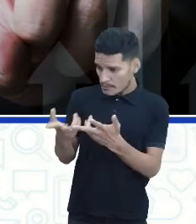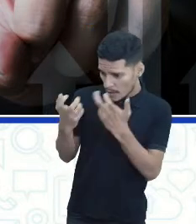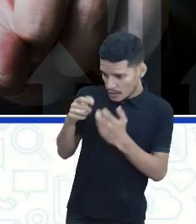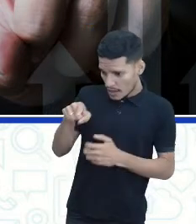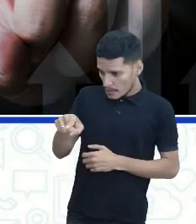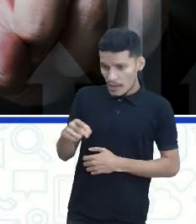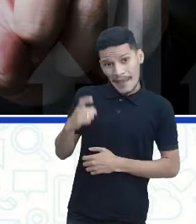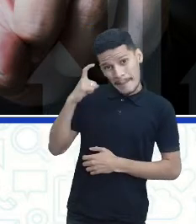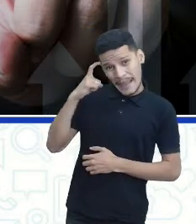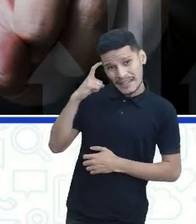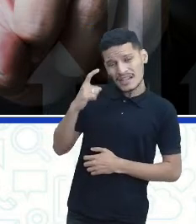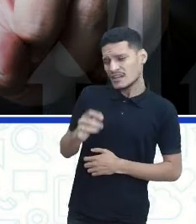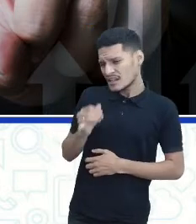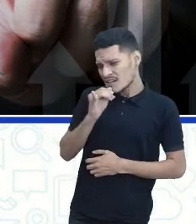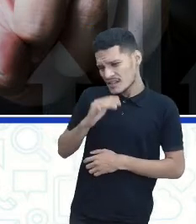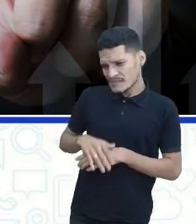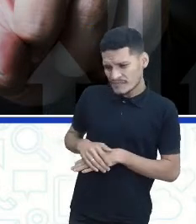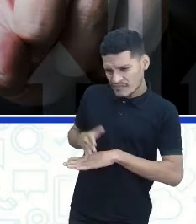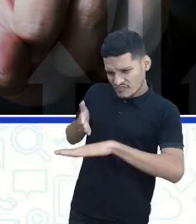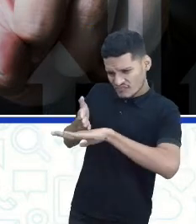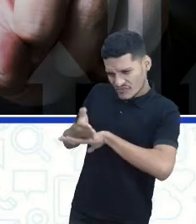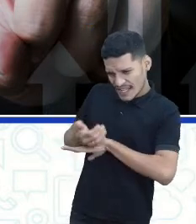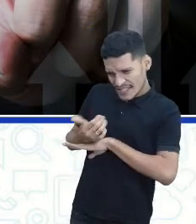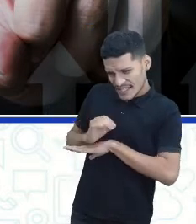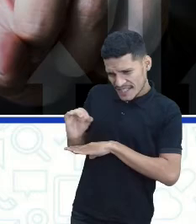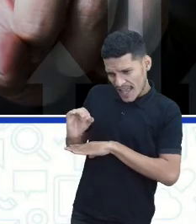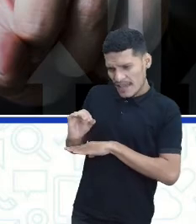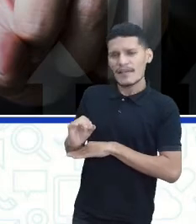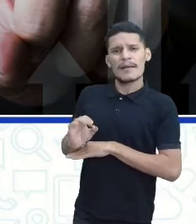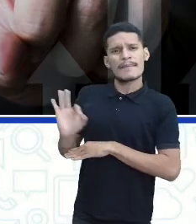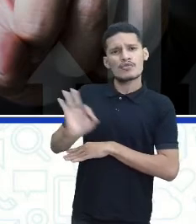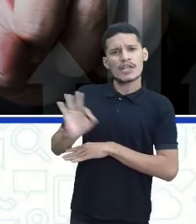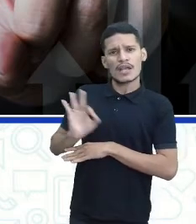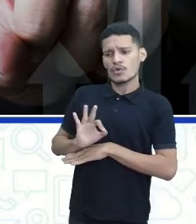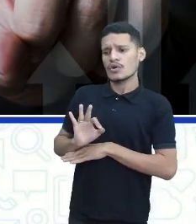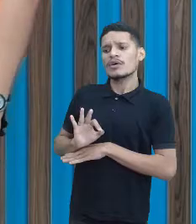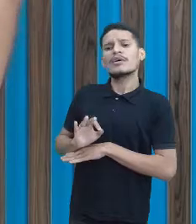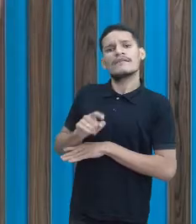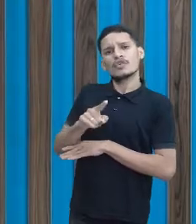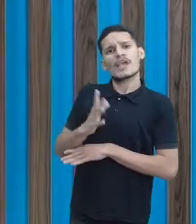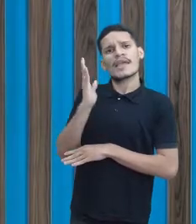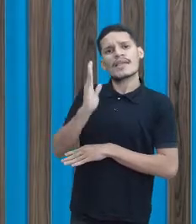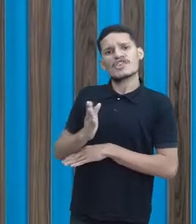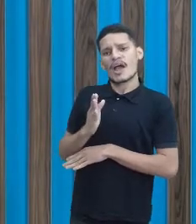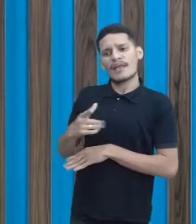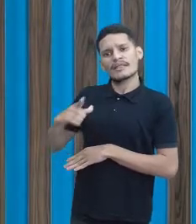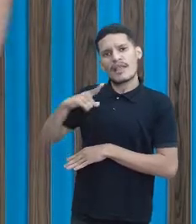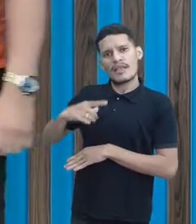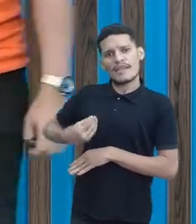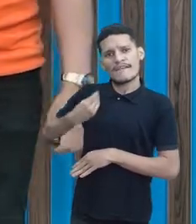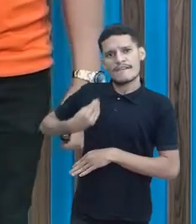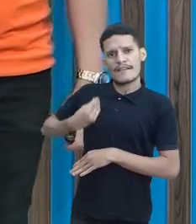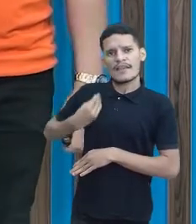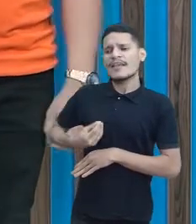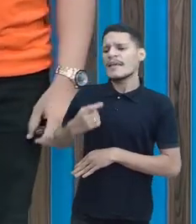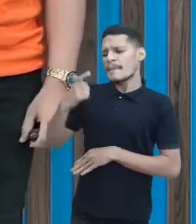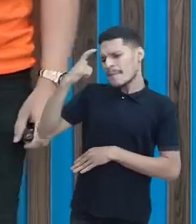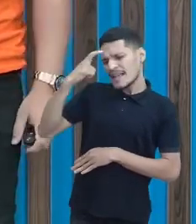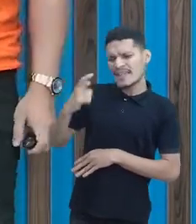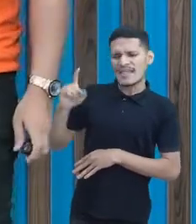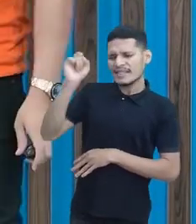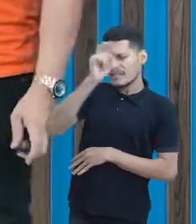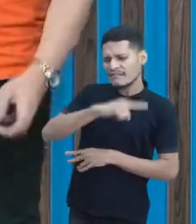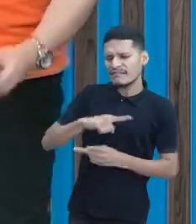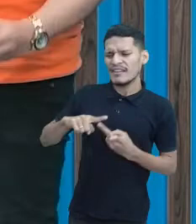não pensa em chegar ao 100% de onde você está. Você só pensa que no começo é árduo, é